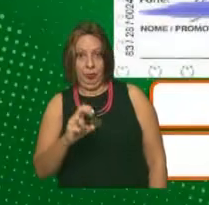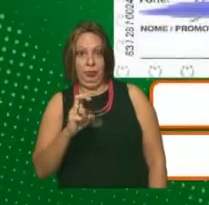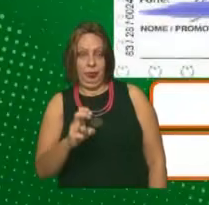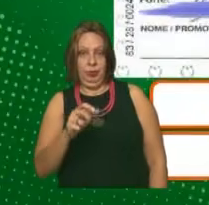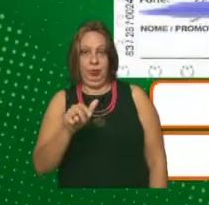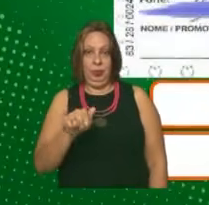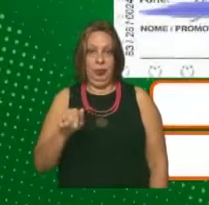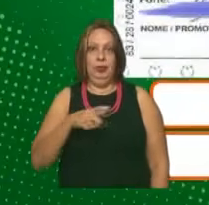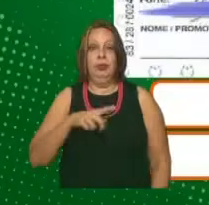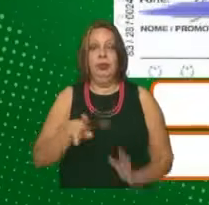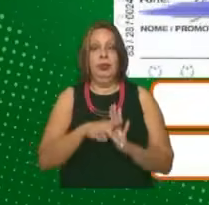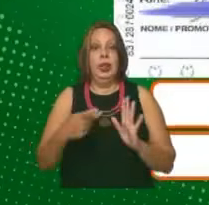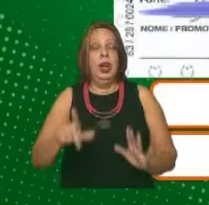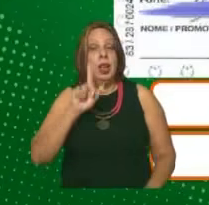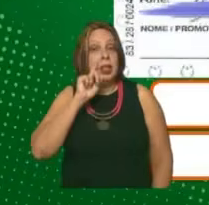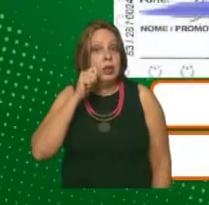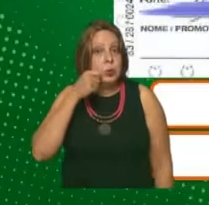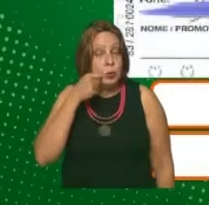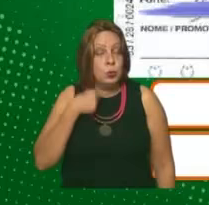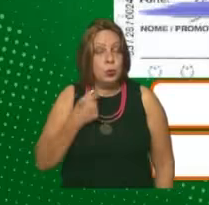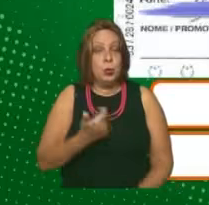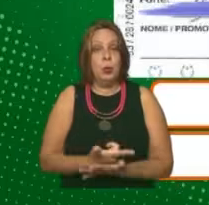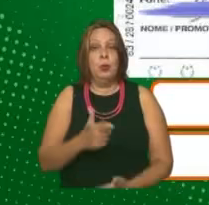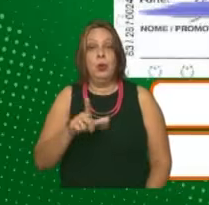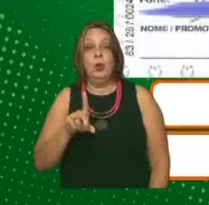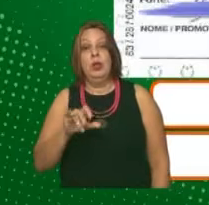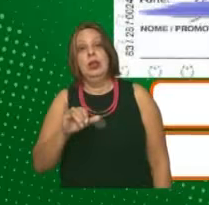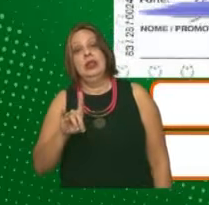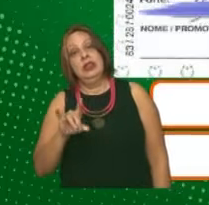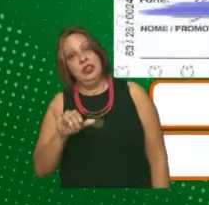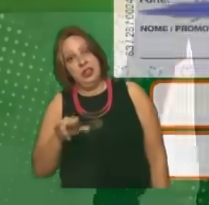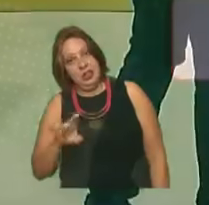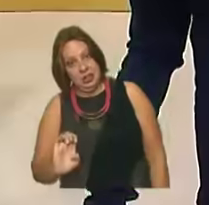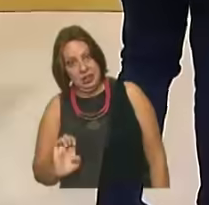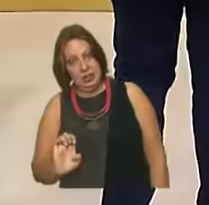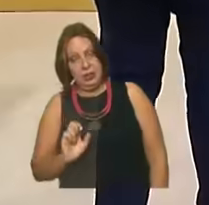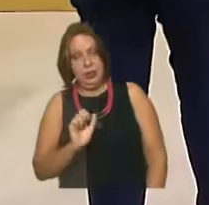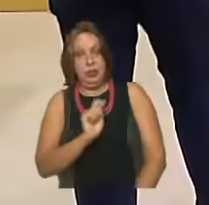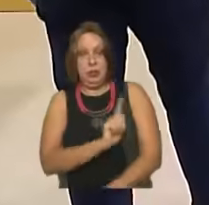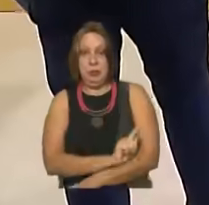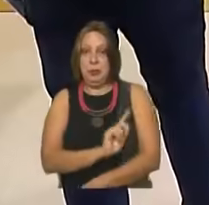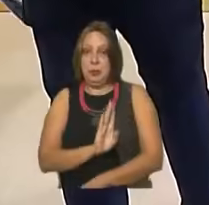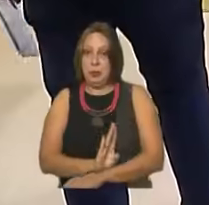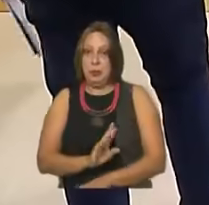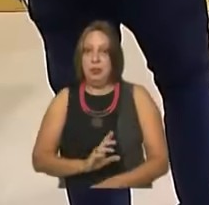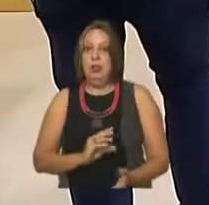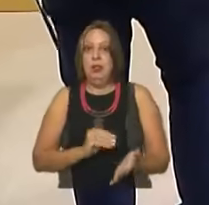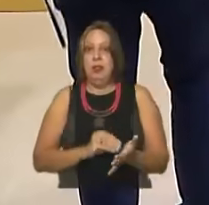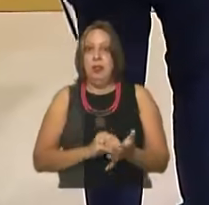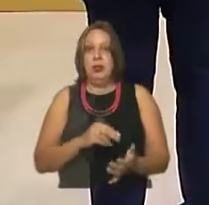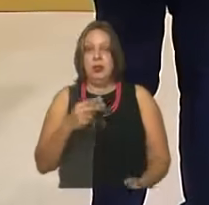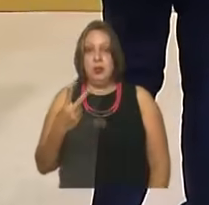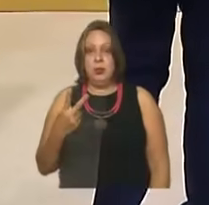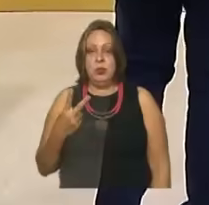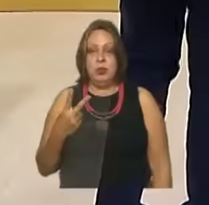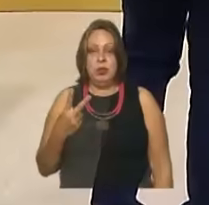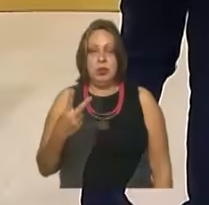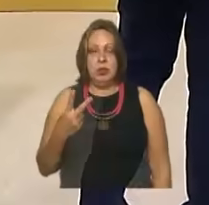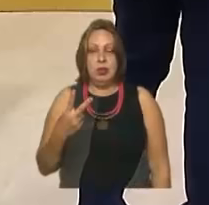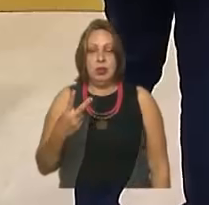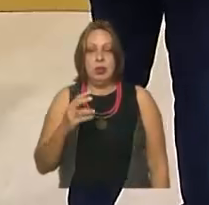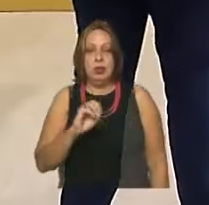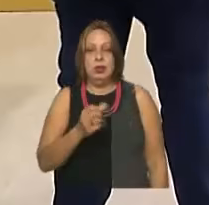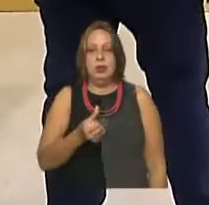Rezende Torres, de Aracaju, adquiriu com Lidiane G. Barbosa e Persul. Vamos seguindo, faltam só dois. Tá aí, ó, na